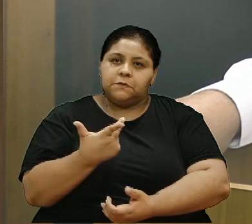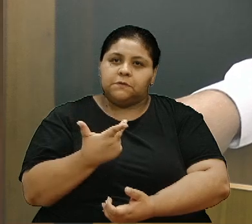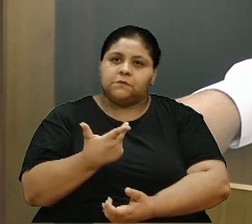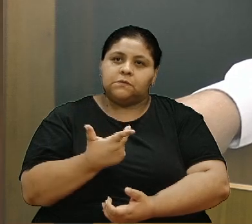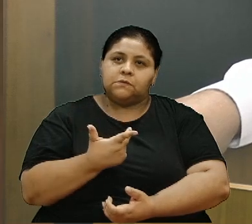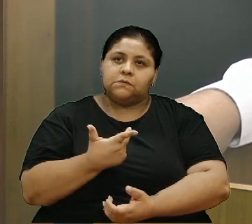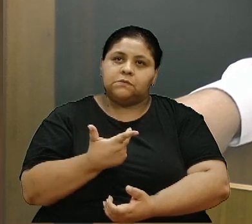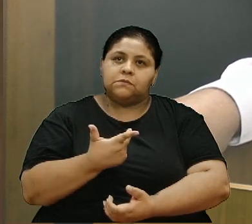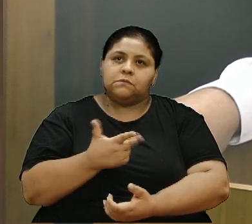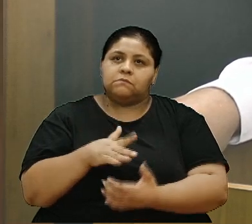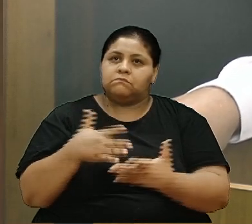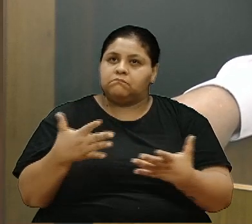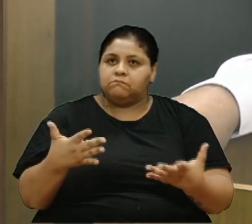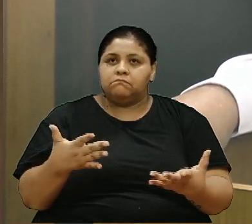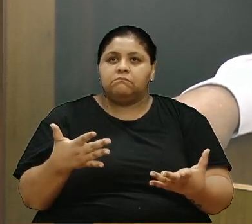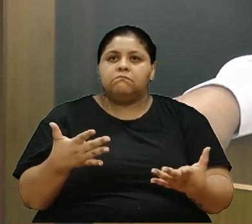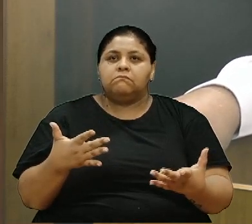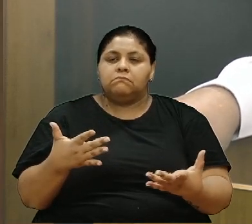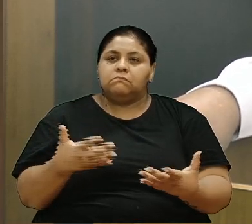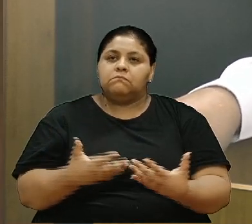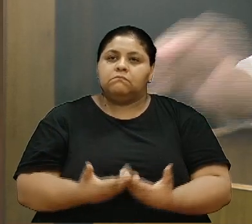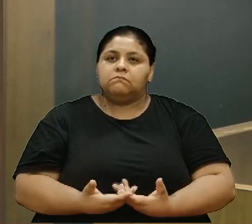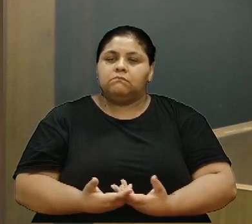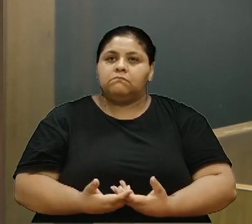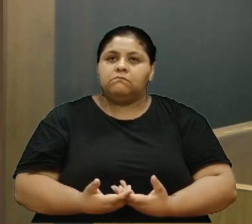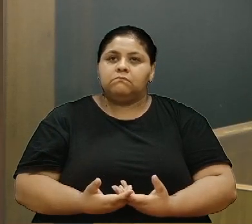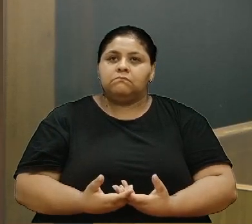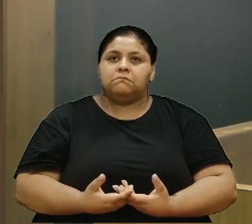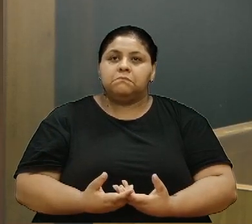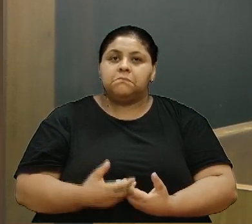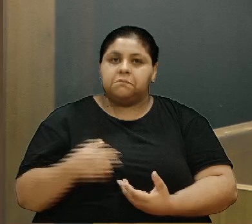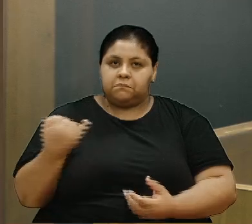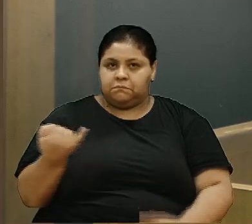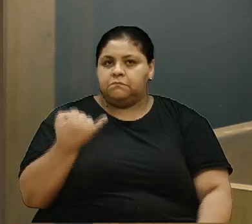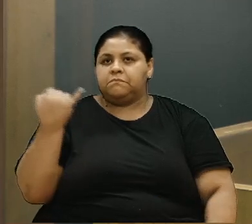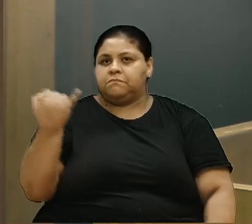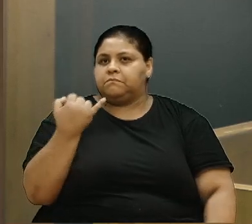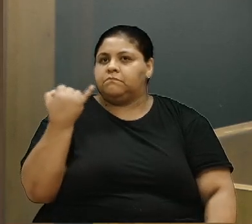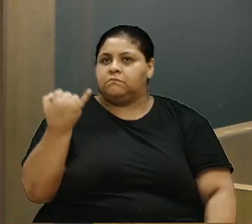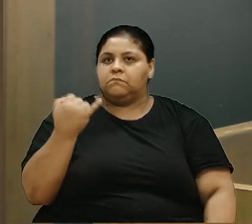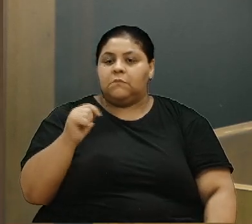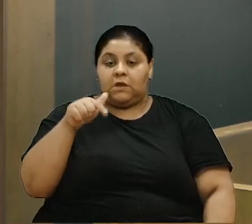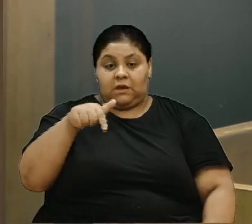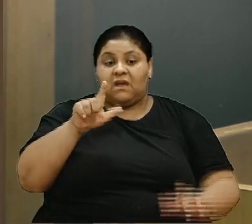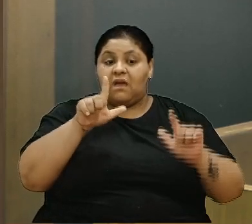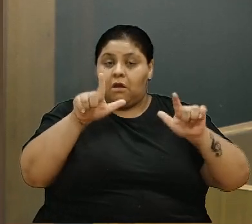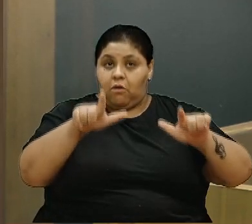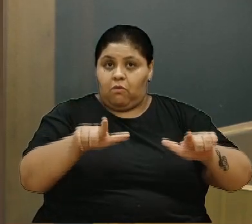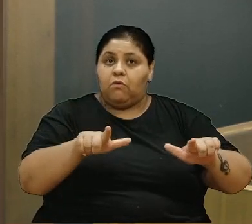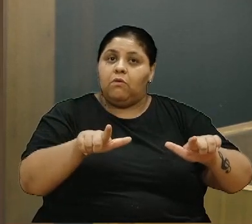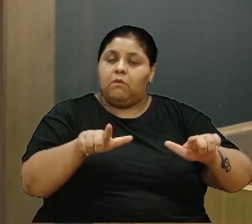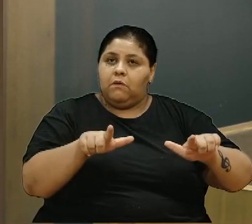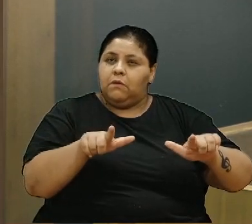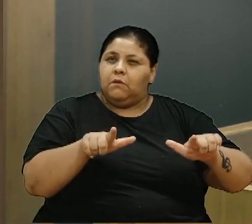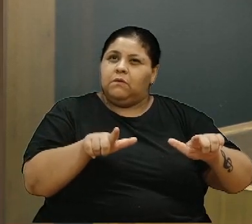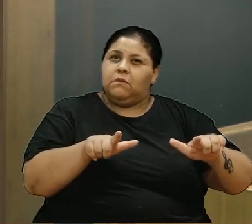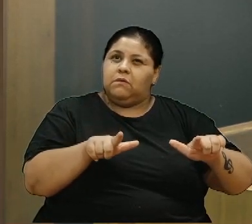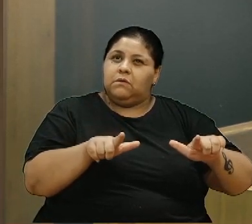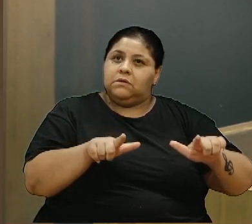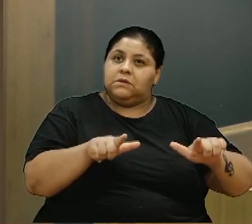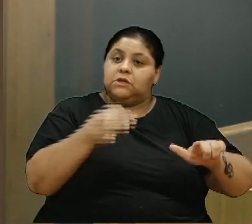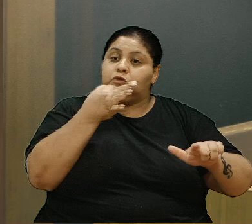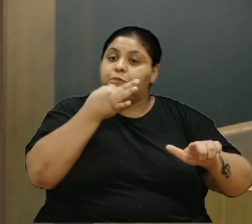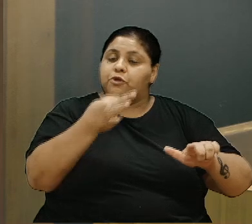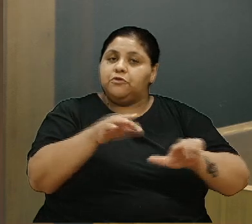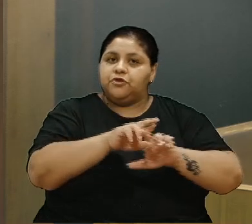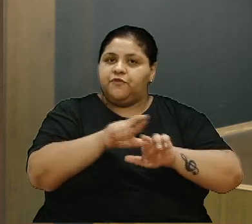e, enfim, são oportunas e o parlamento é um espaço das